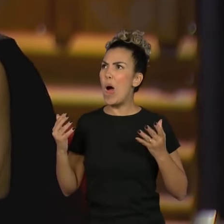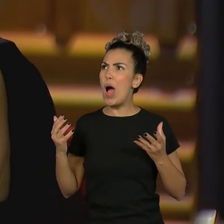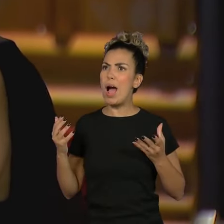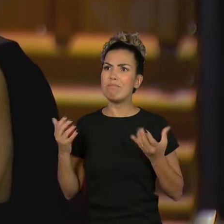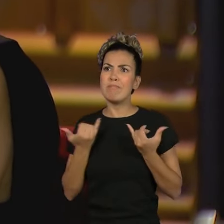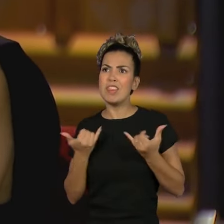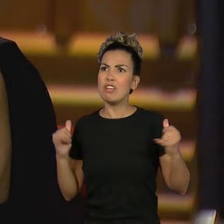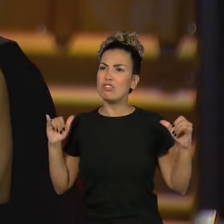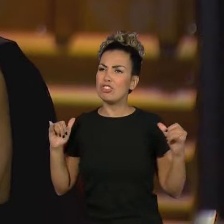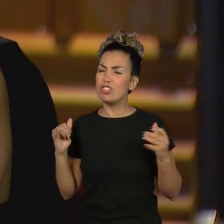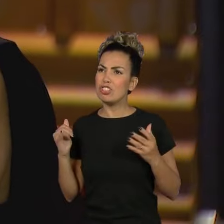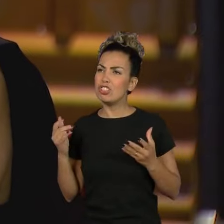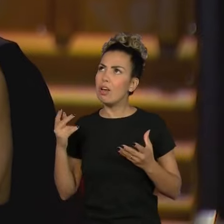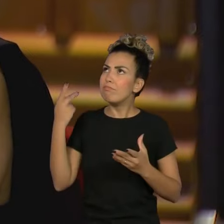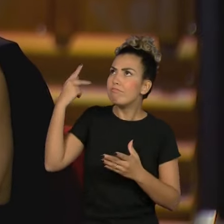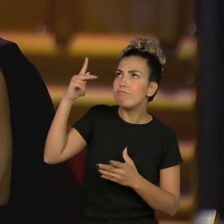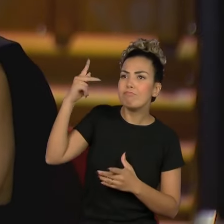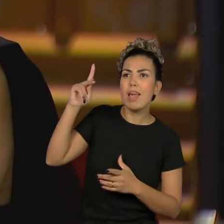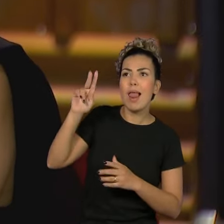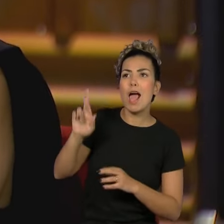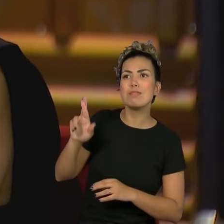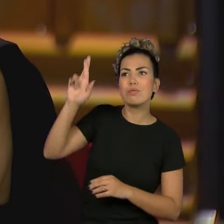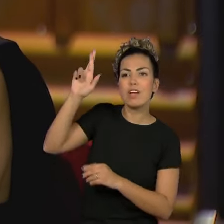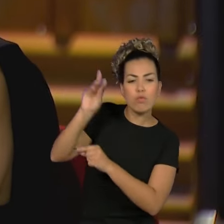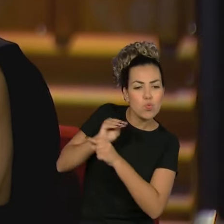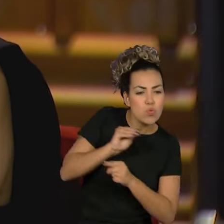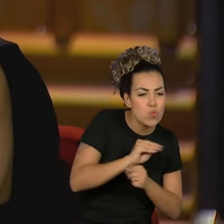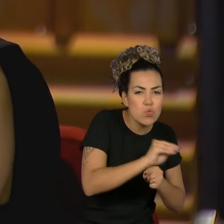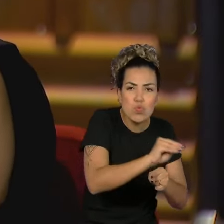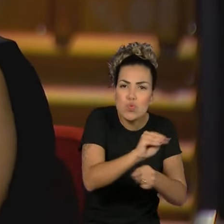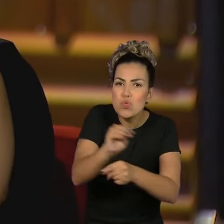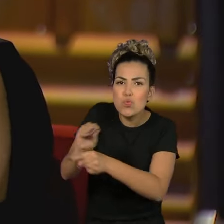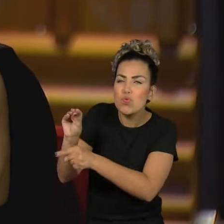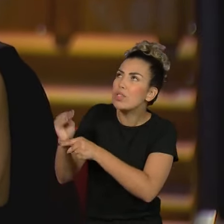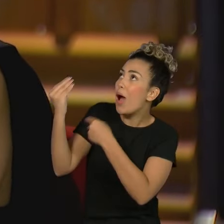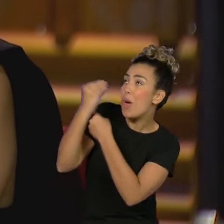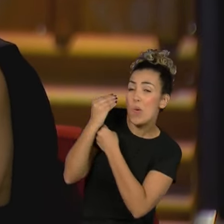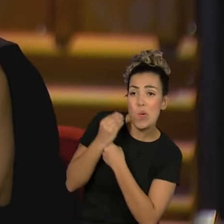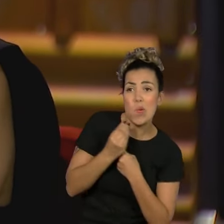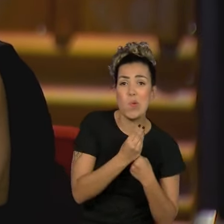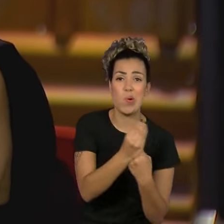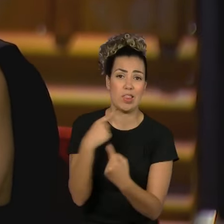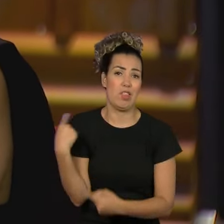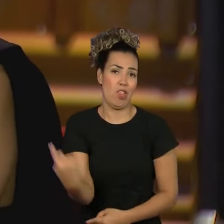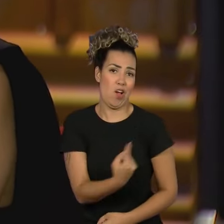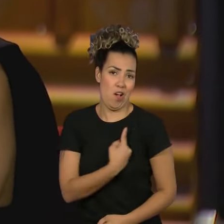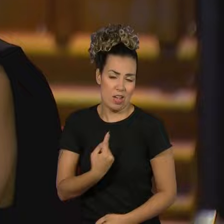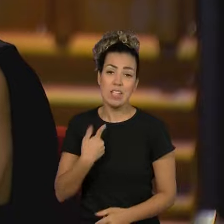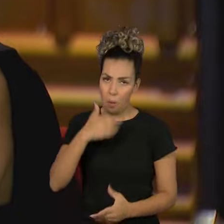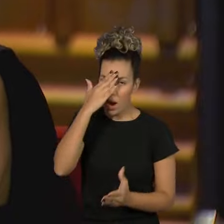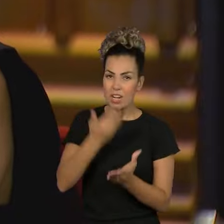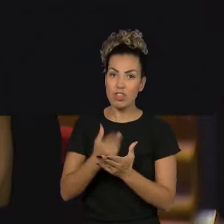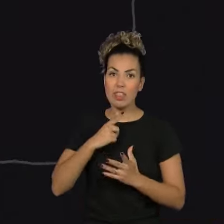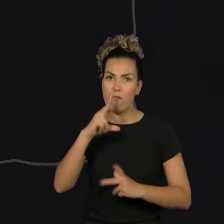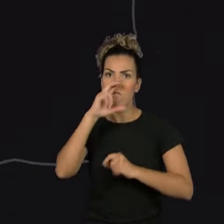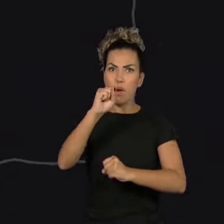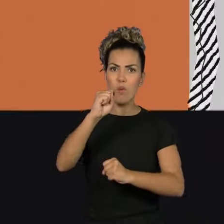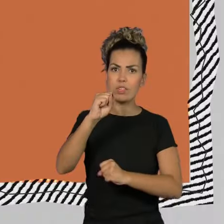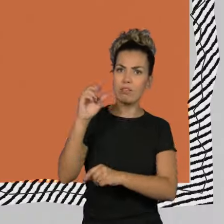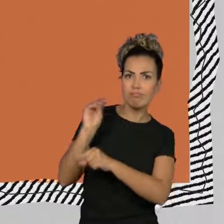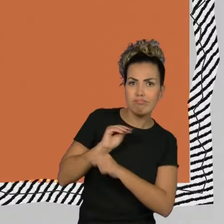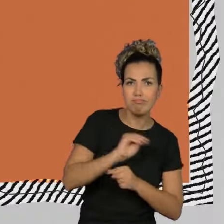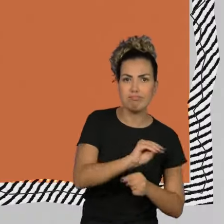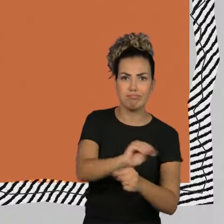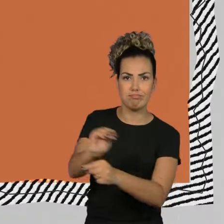eh responsável por por cuidar por cuidar de nós assim foras maiores responsáveis por cuidar de